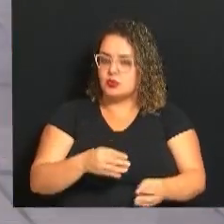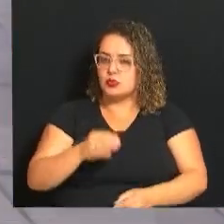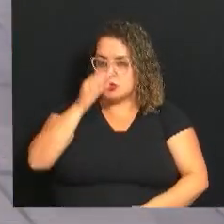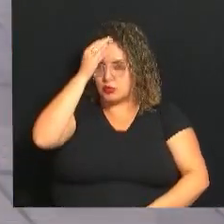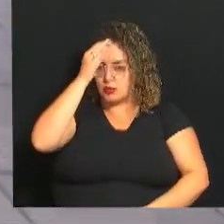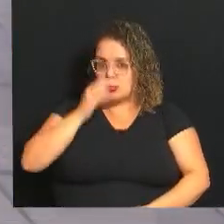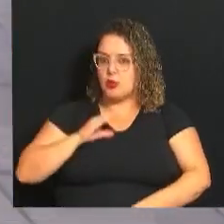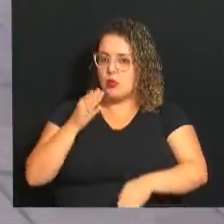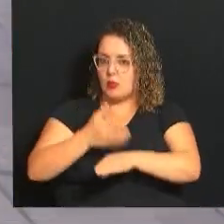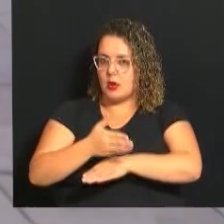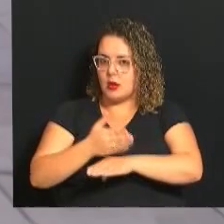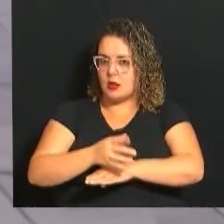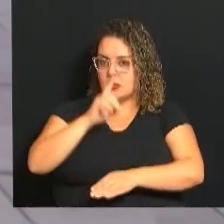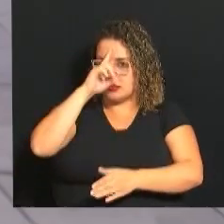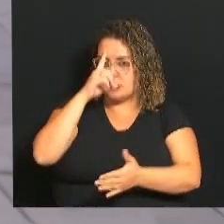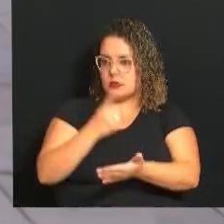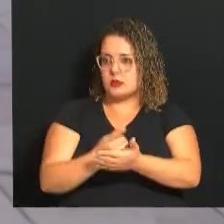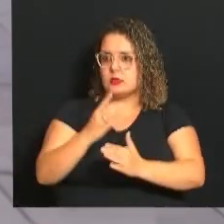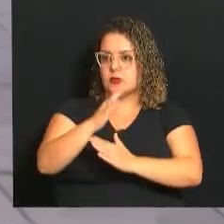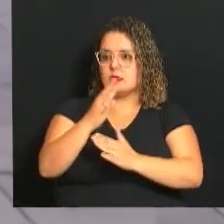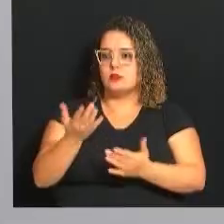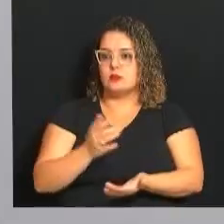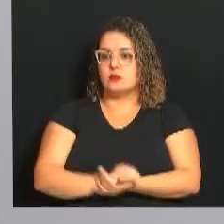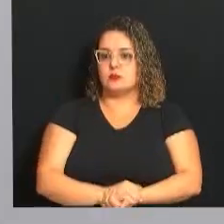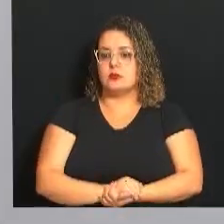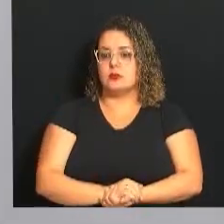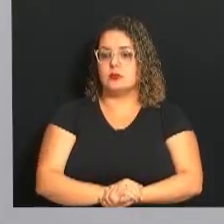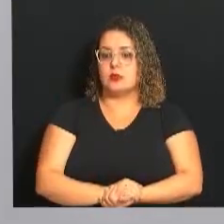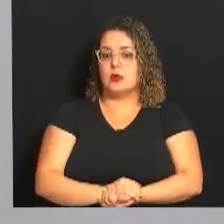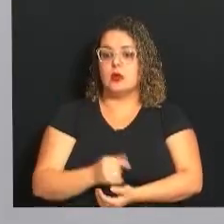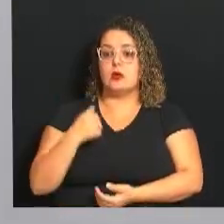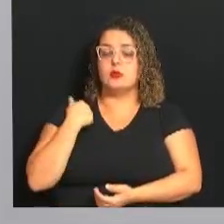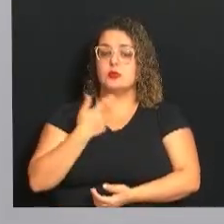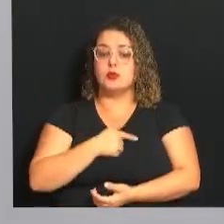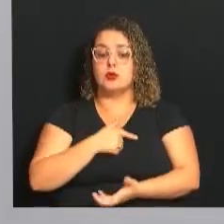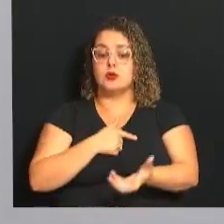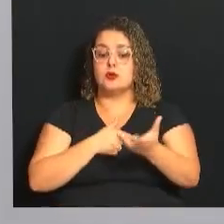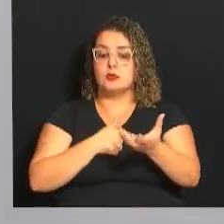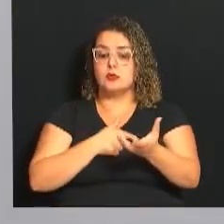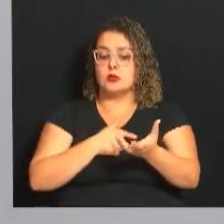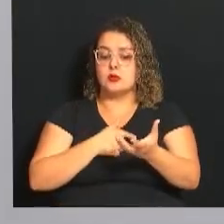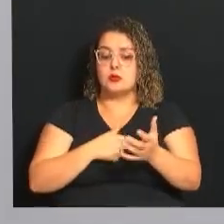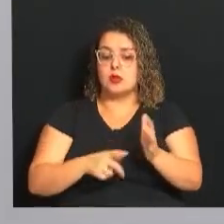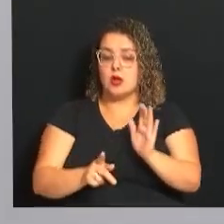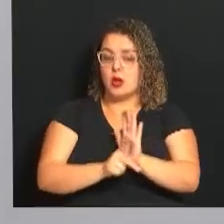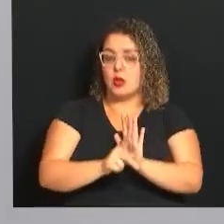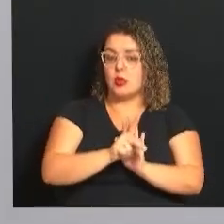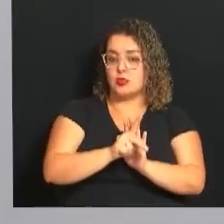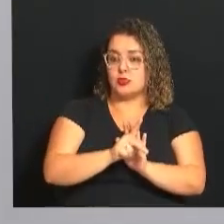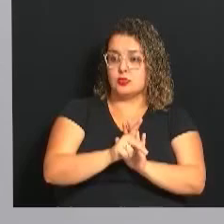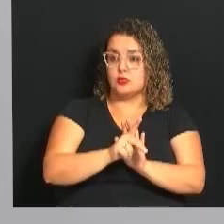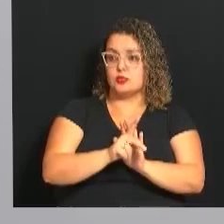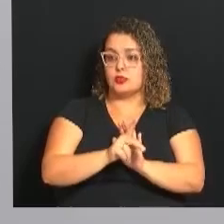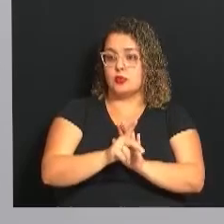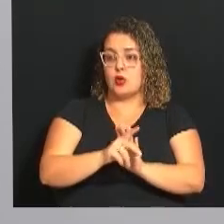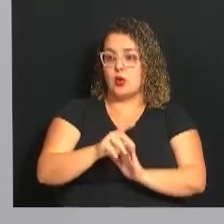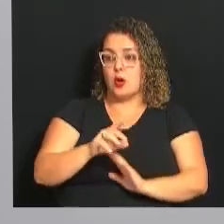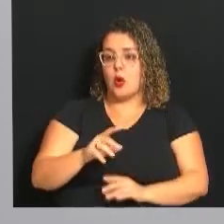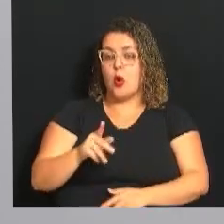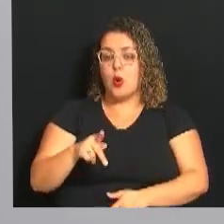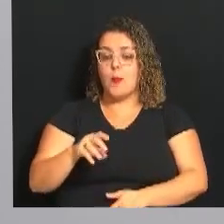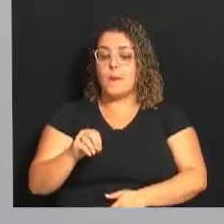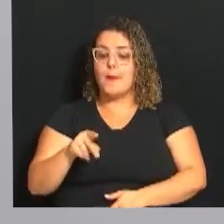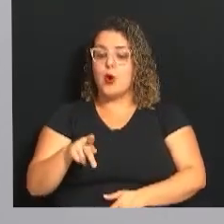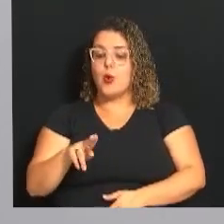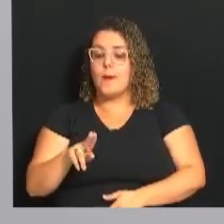já participava das decisões na Câmara após nos inspiramos nos projetos de Iniciativa popular que já existiram